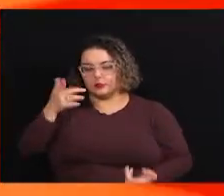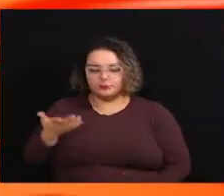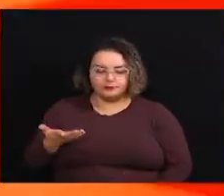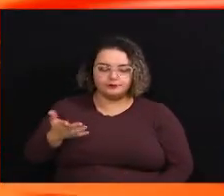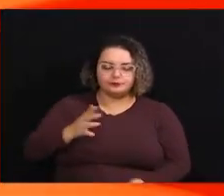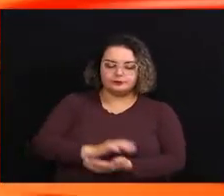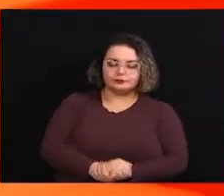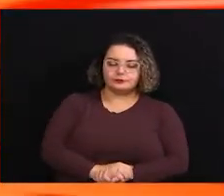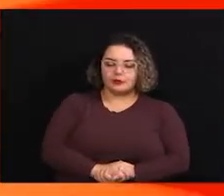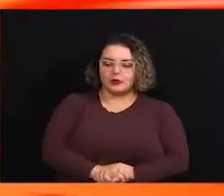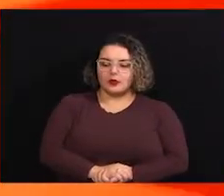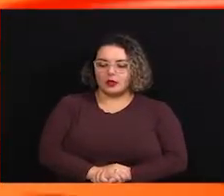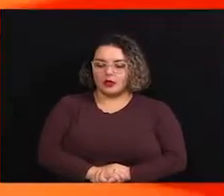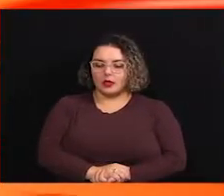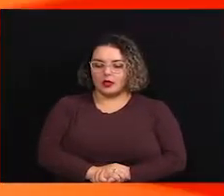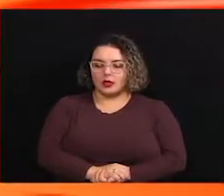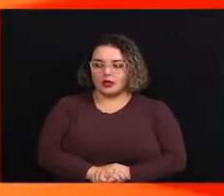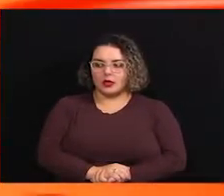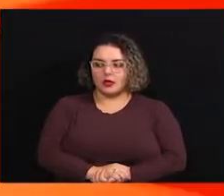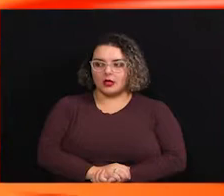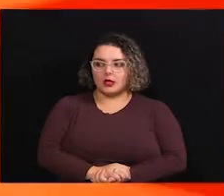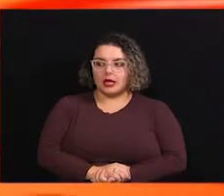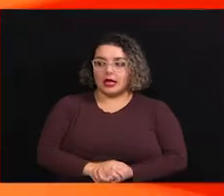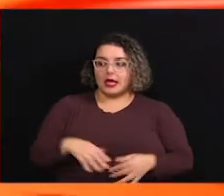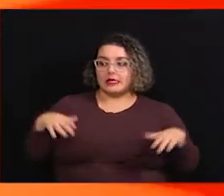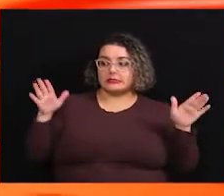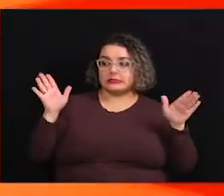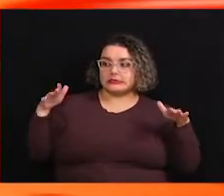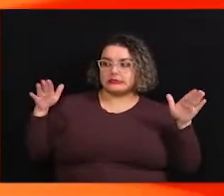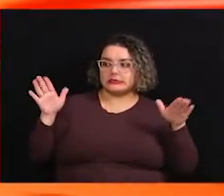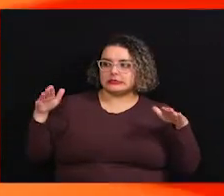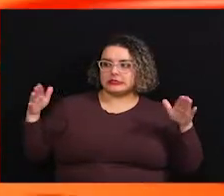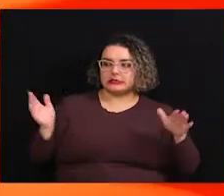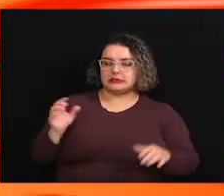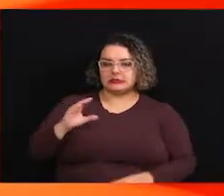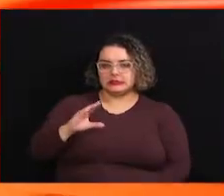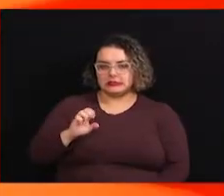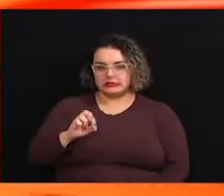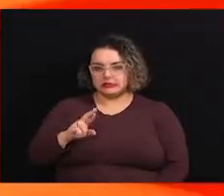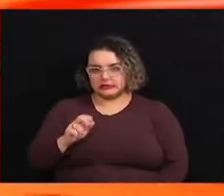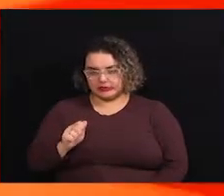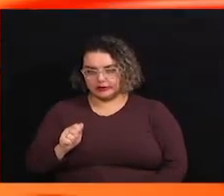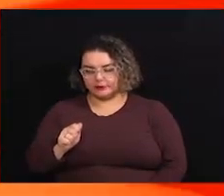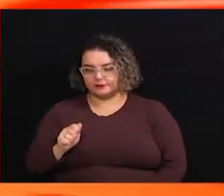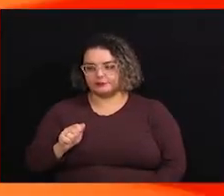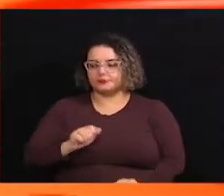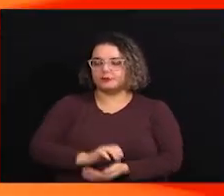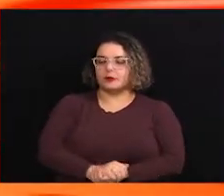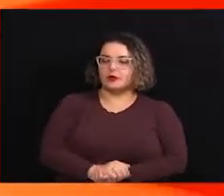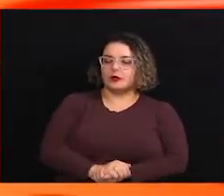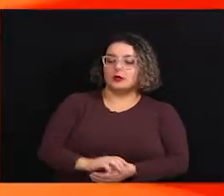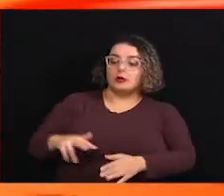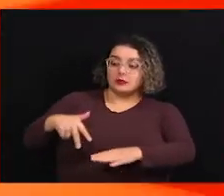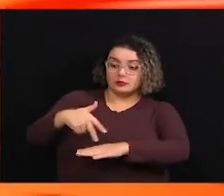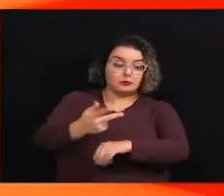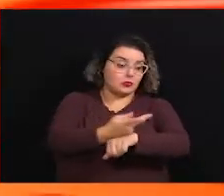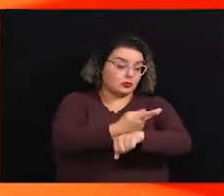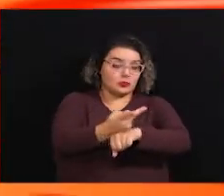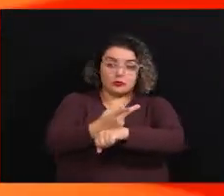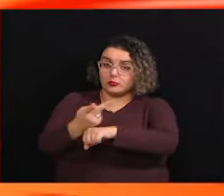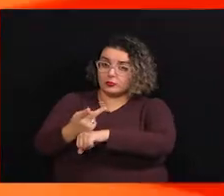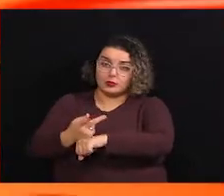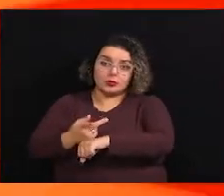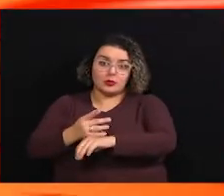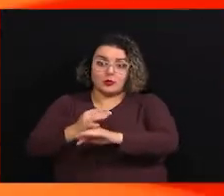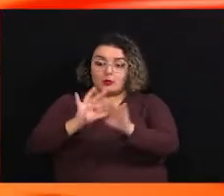de que as asas de cera, né? Então, os personagens do meu livro, na verdade, eles estão em busca da felicidade, como